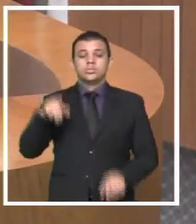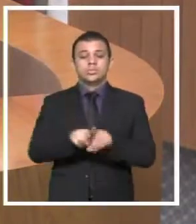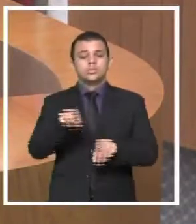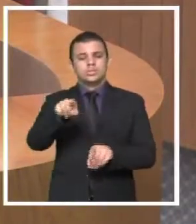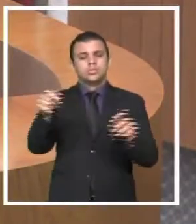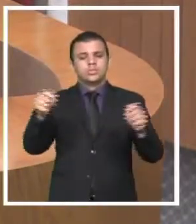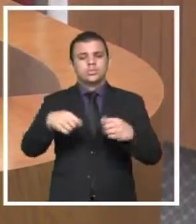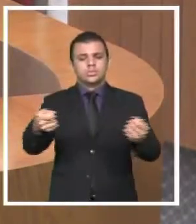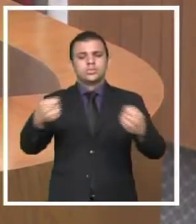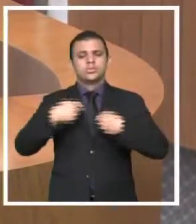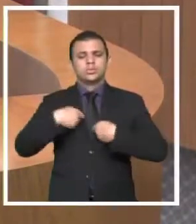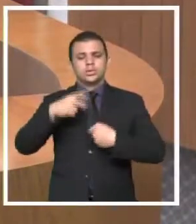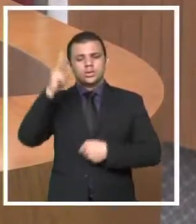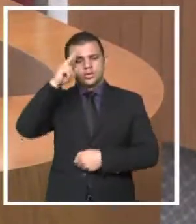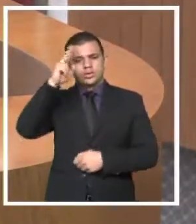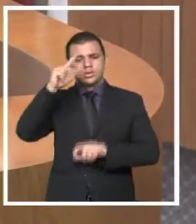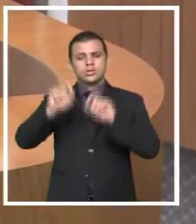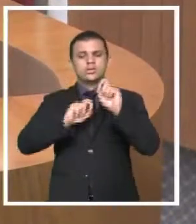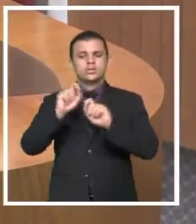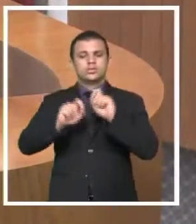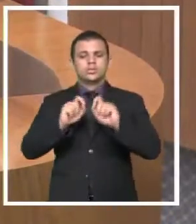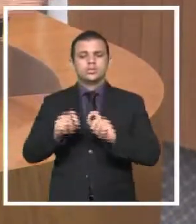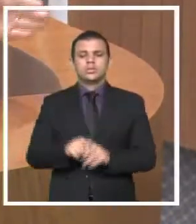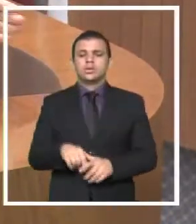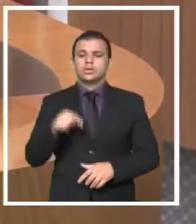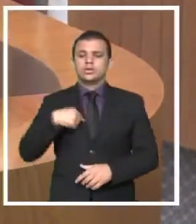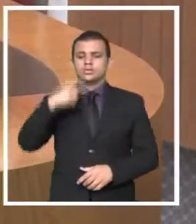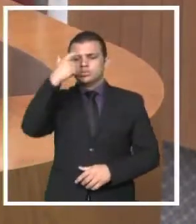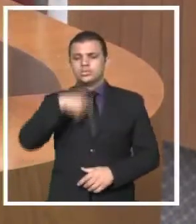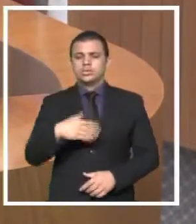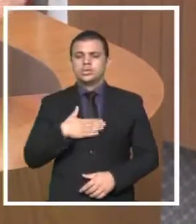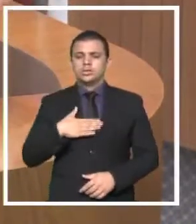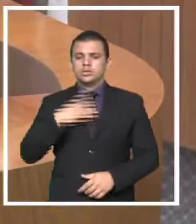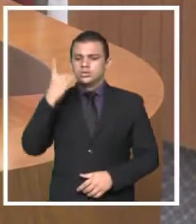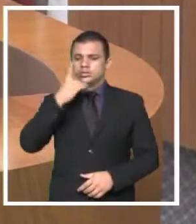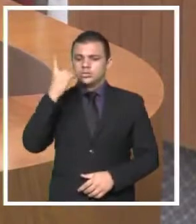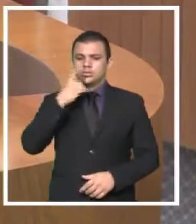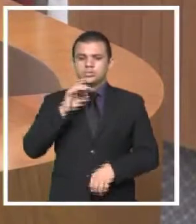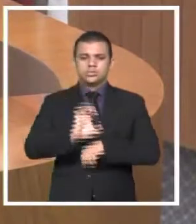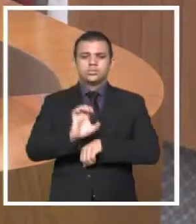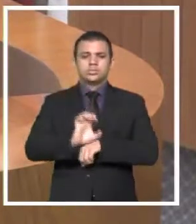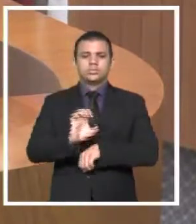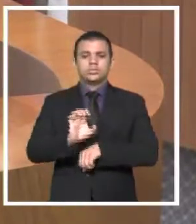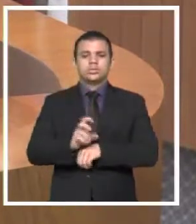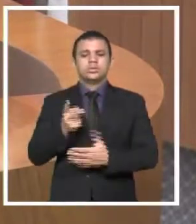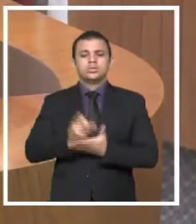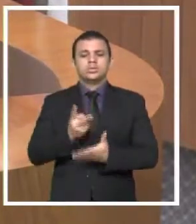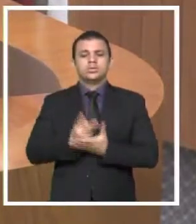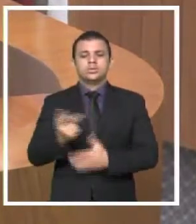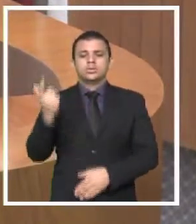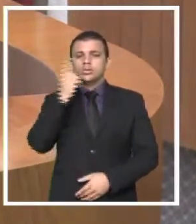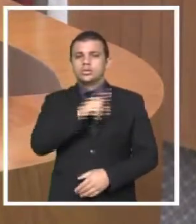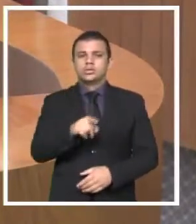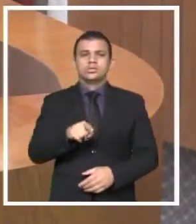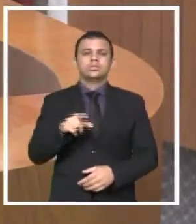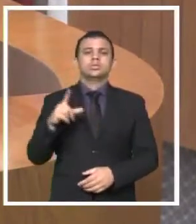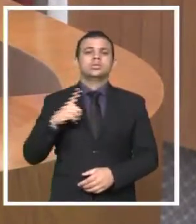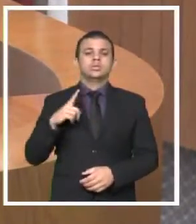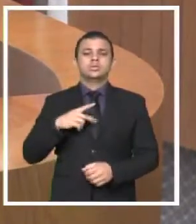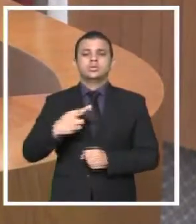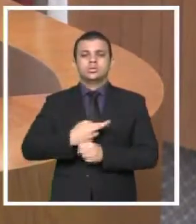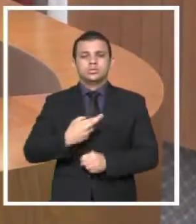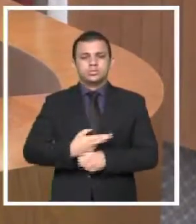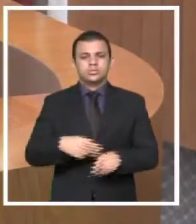de rememorizar que fui eu, como deputado estadual, que conseguiu a reforma e a ampliação